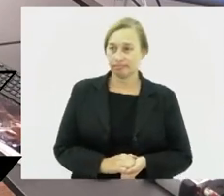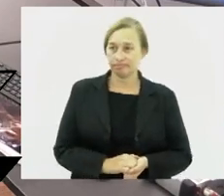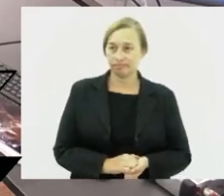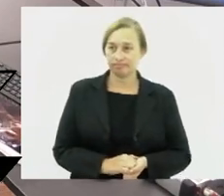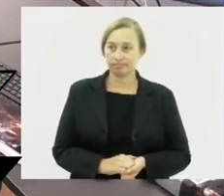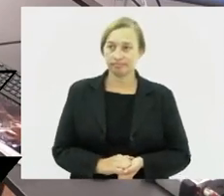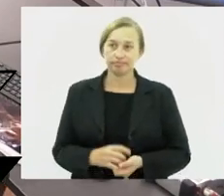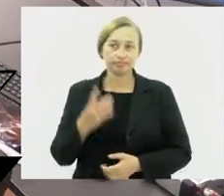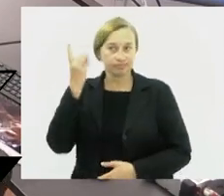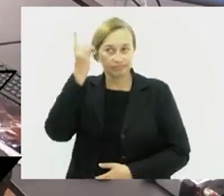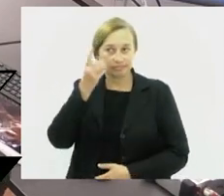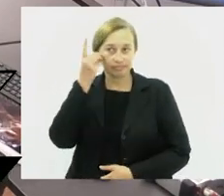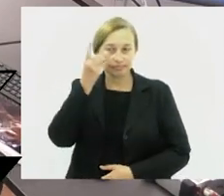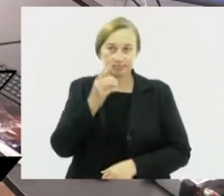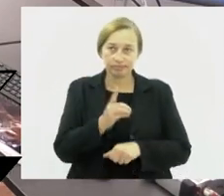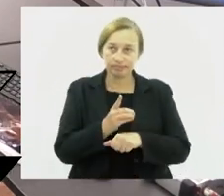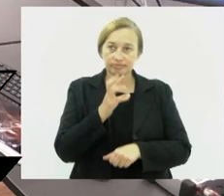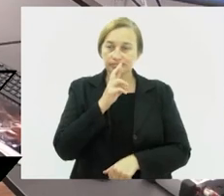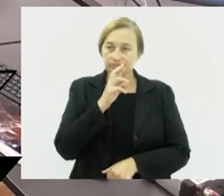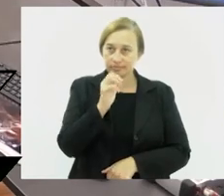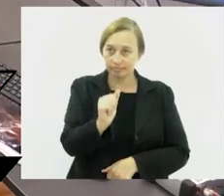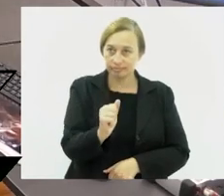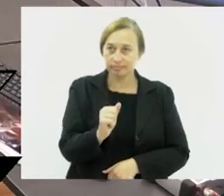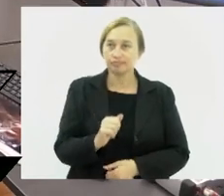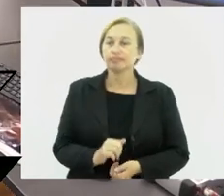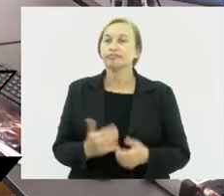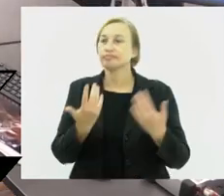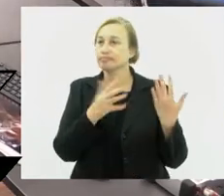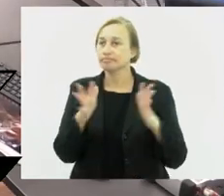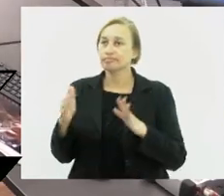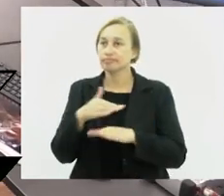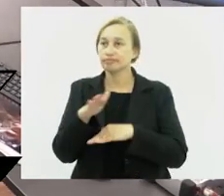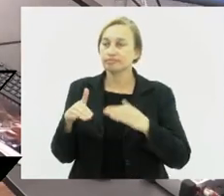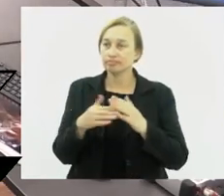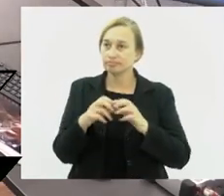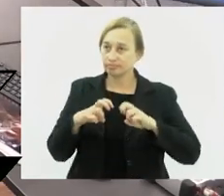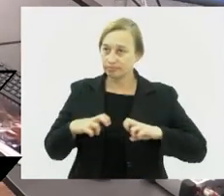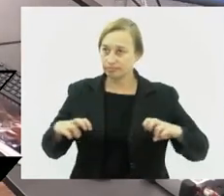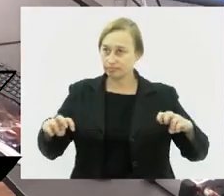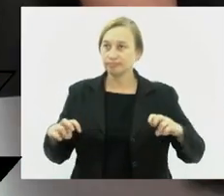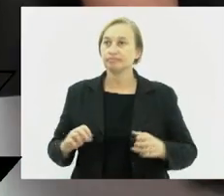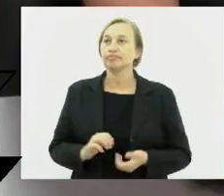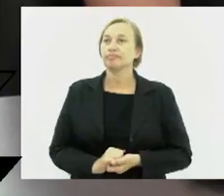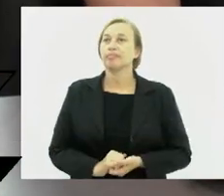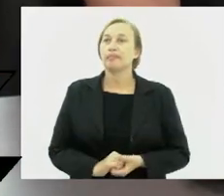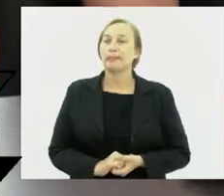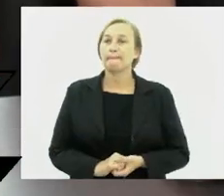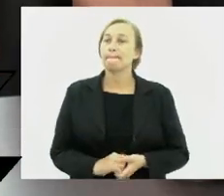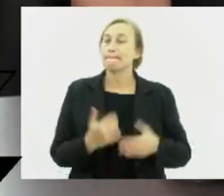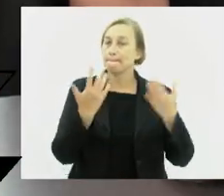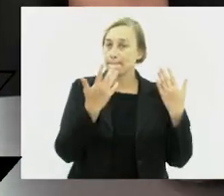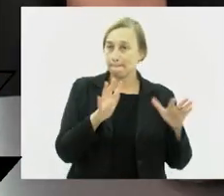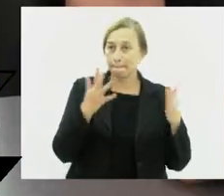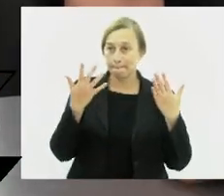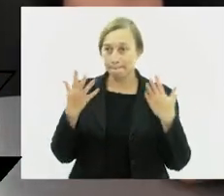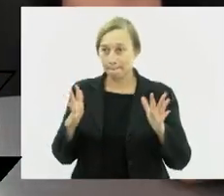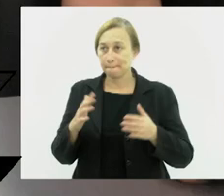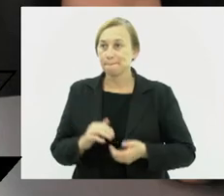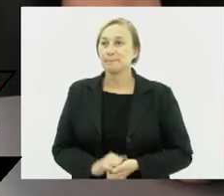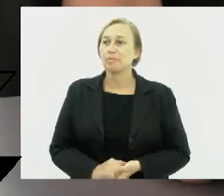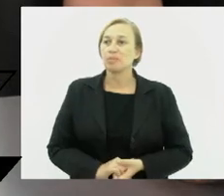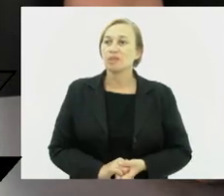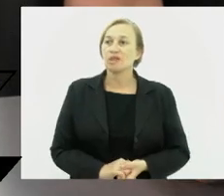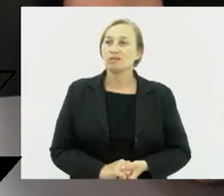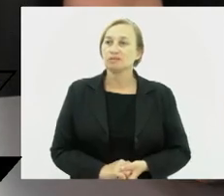deputado Rodrigo Amorim, em nome de quem eu cumprimento os demais e parabenizo